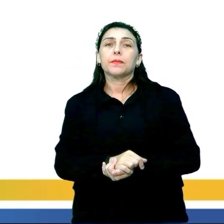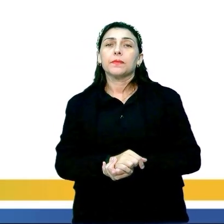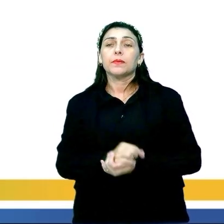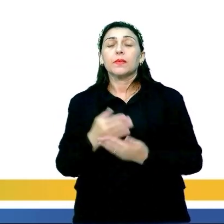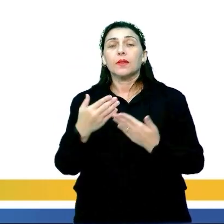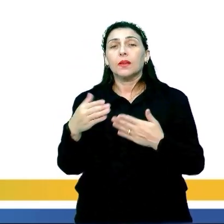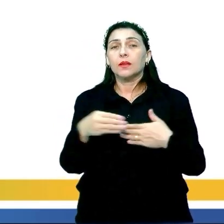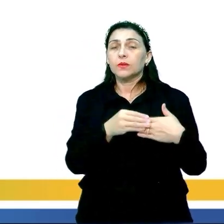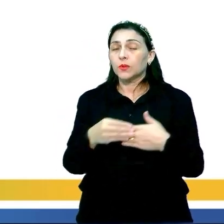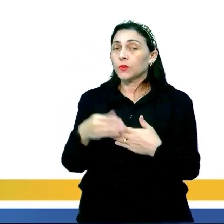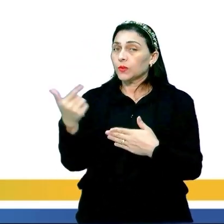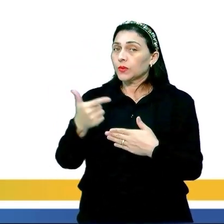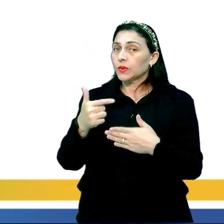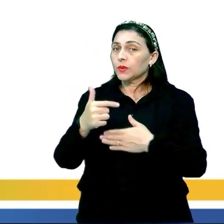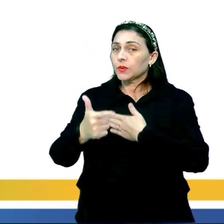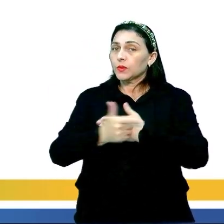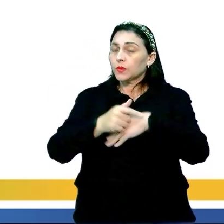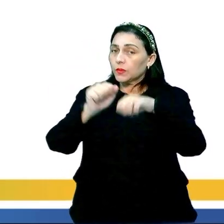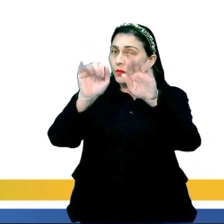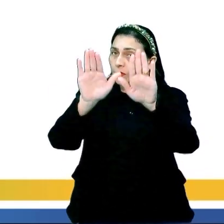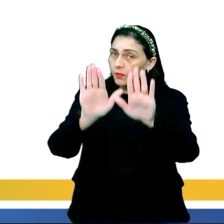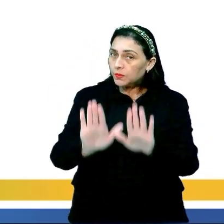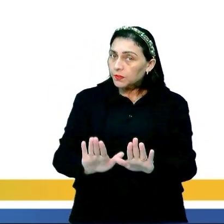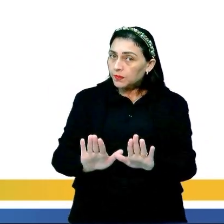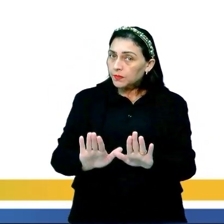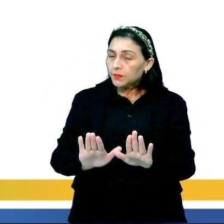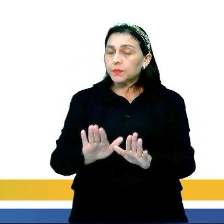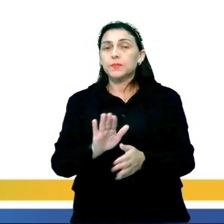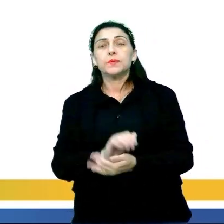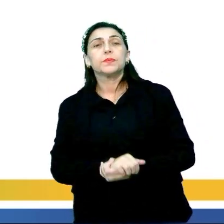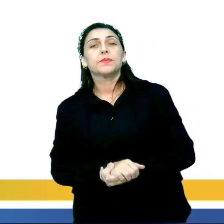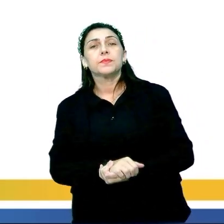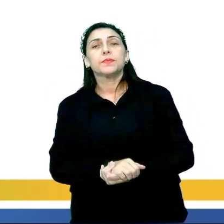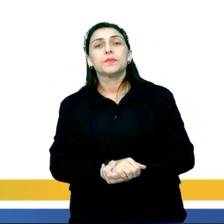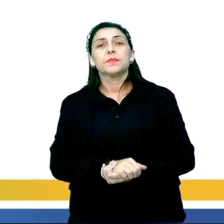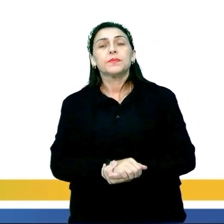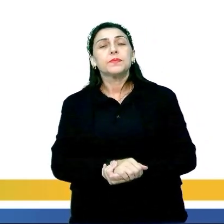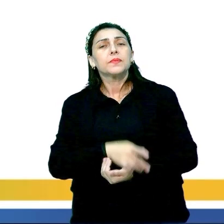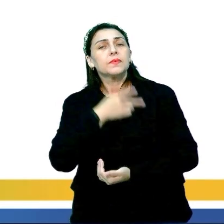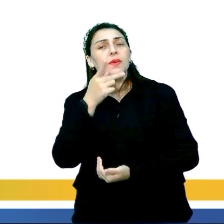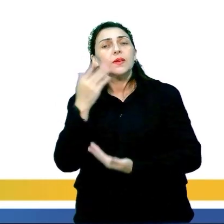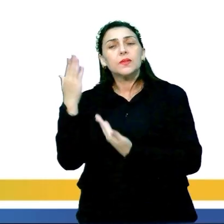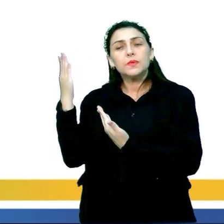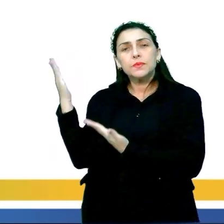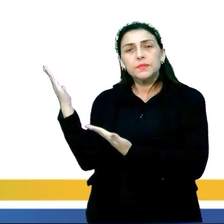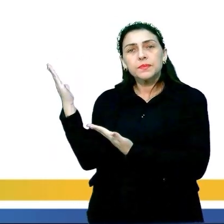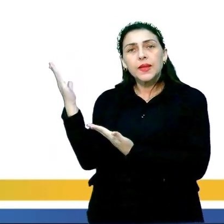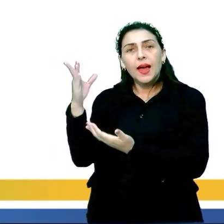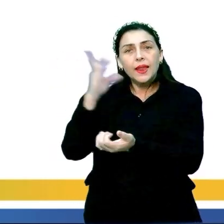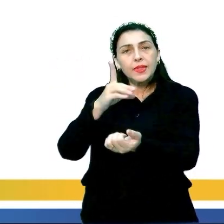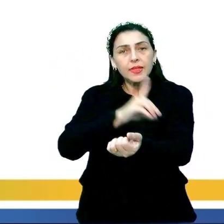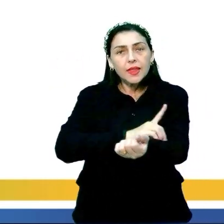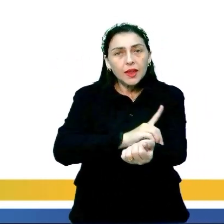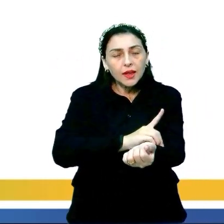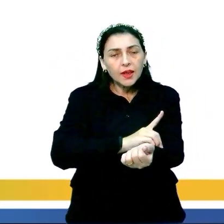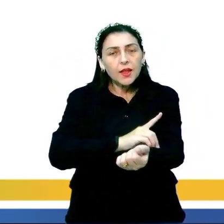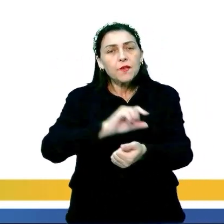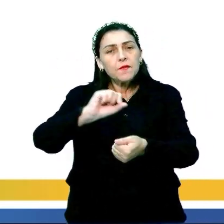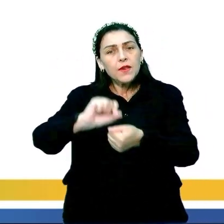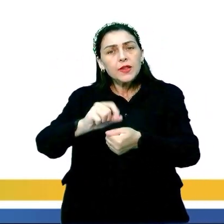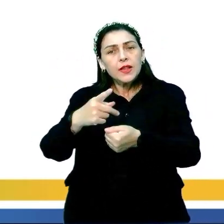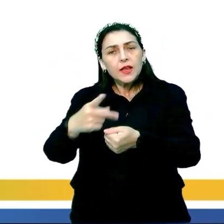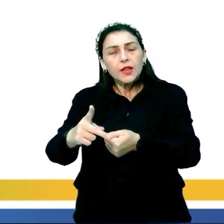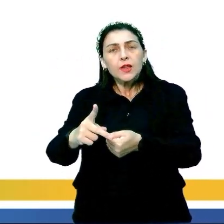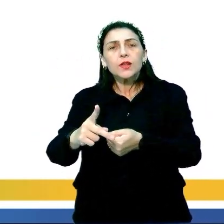E aí eu trouxe um segundo cartaz, né? E aí nesse segundo cartaz nós estamos falando sobre a dengue. Faça